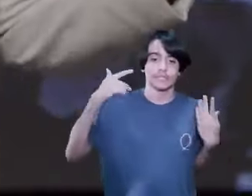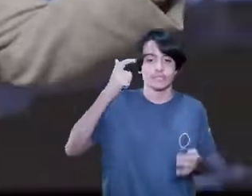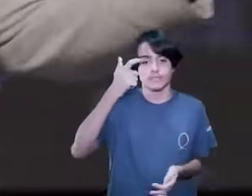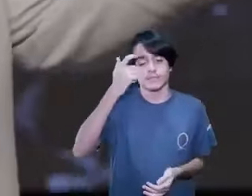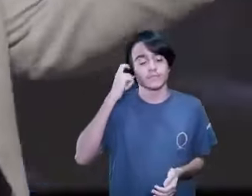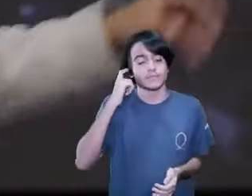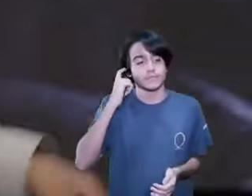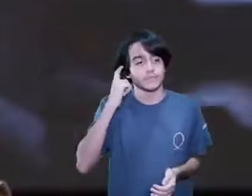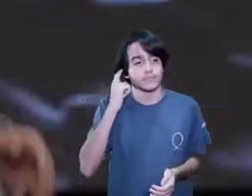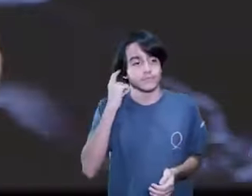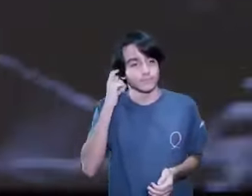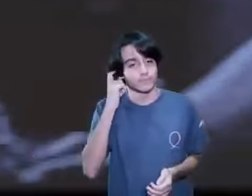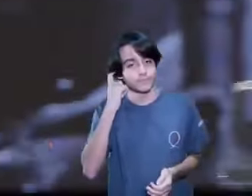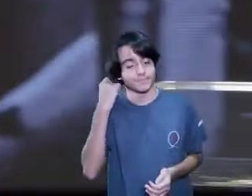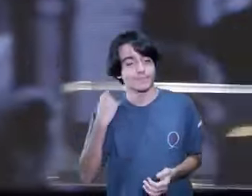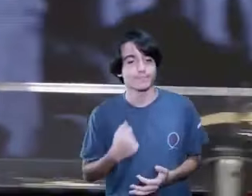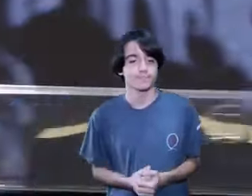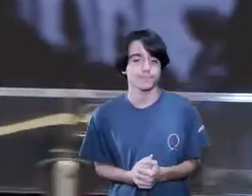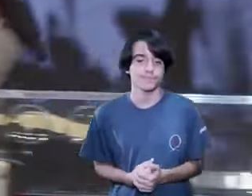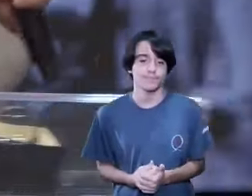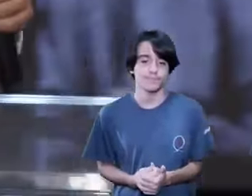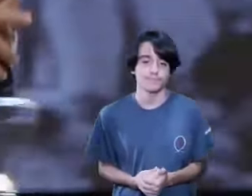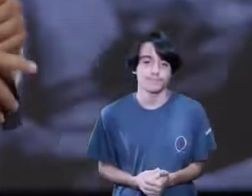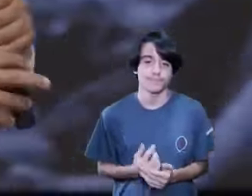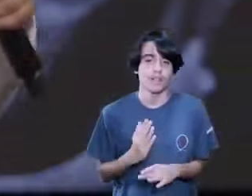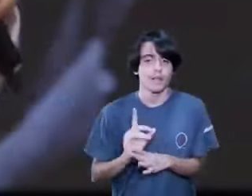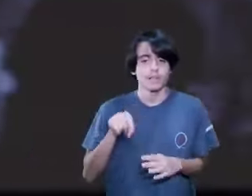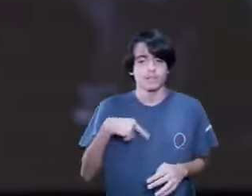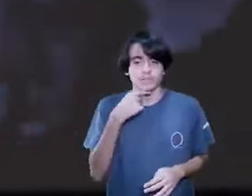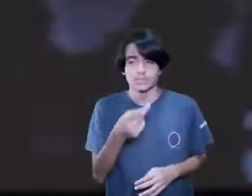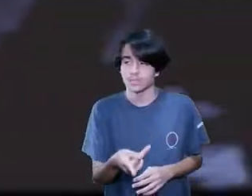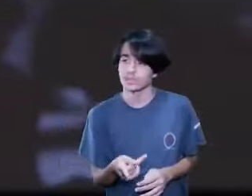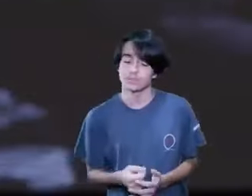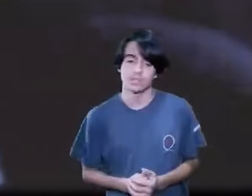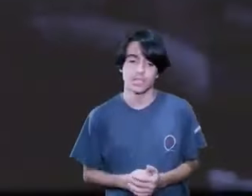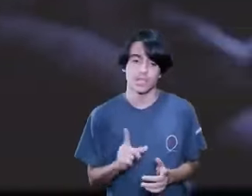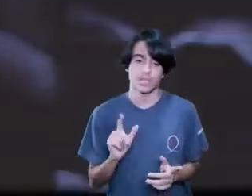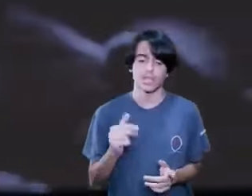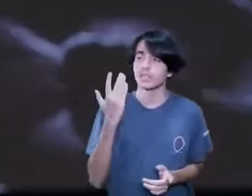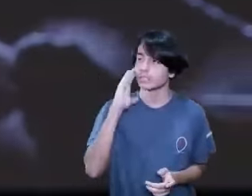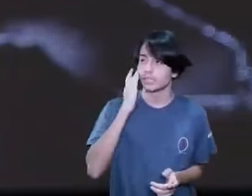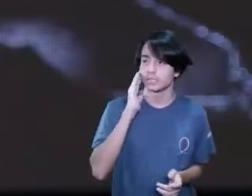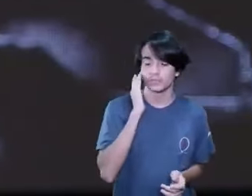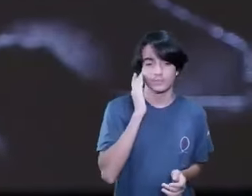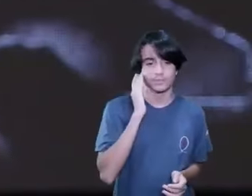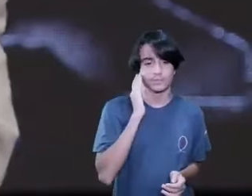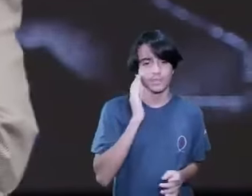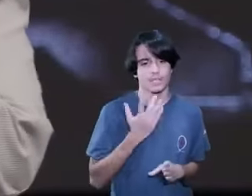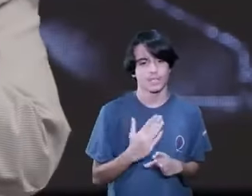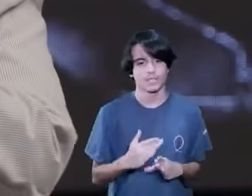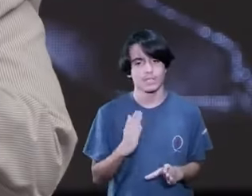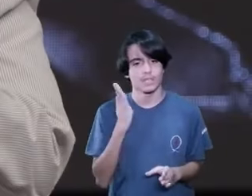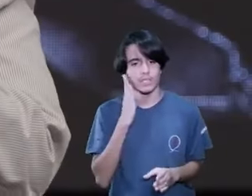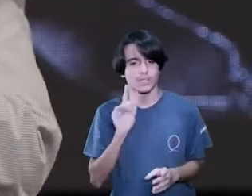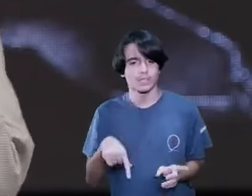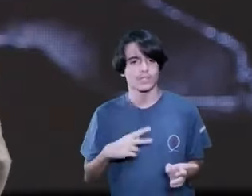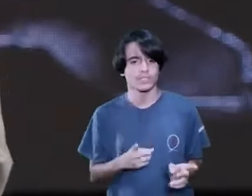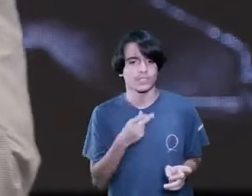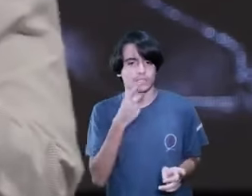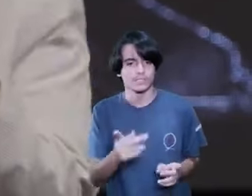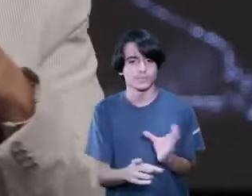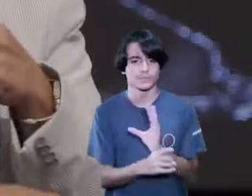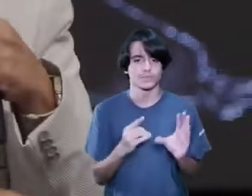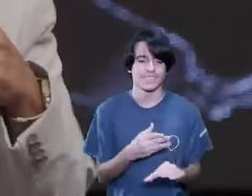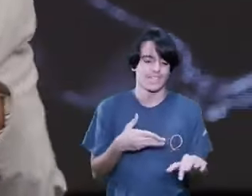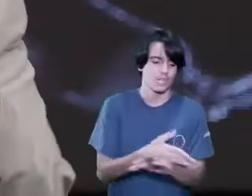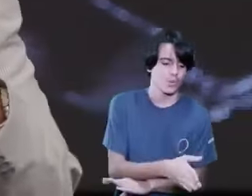que o versículo lá de Jó está falando, mas a gente diz, é até compreensível. Você sabe o que nós sempre dizemos sobre um culto? Se